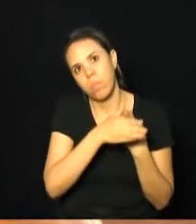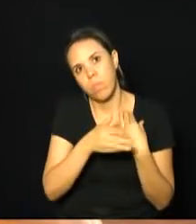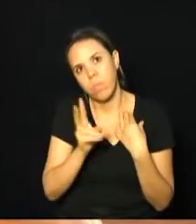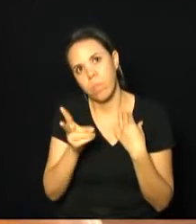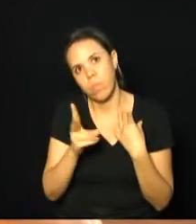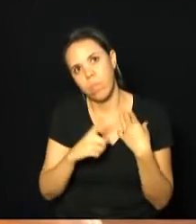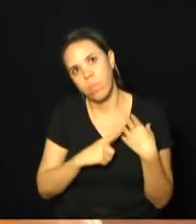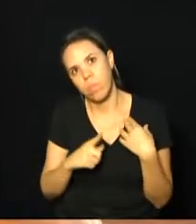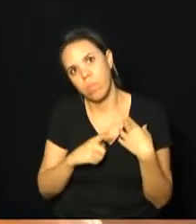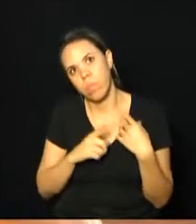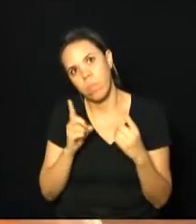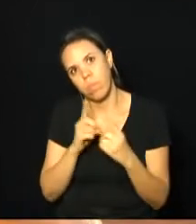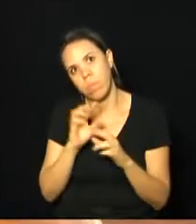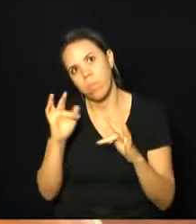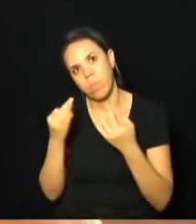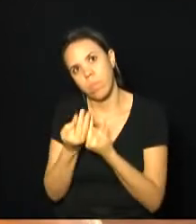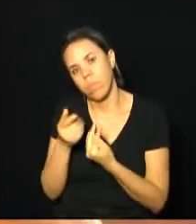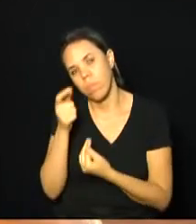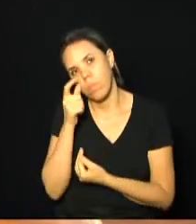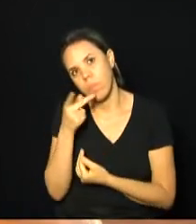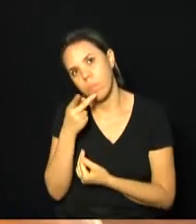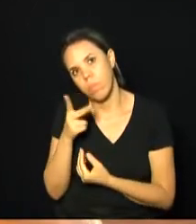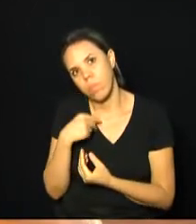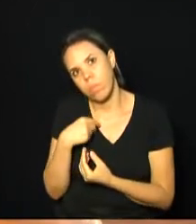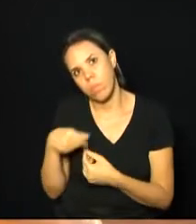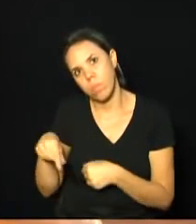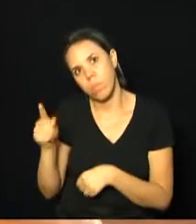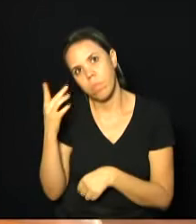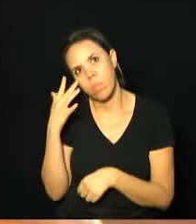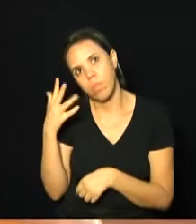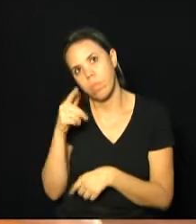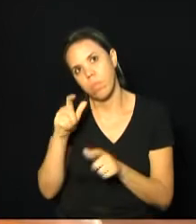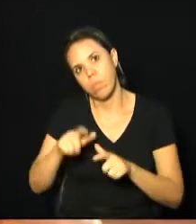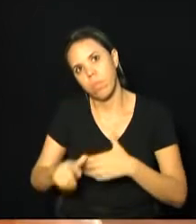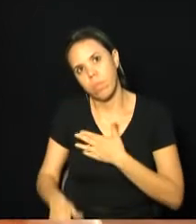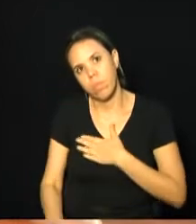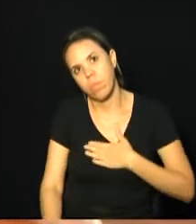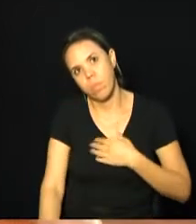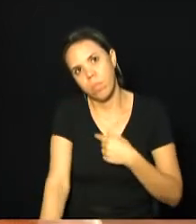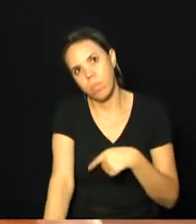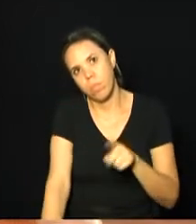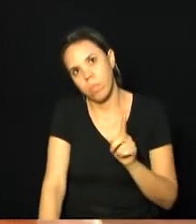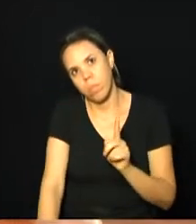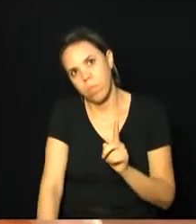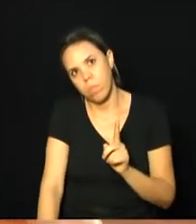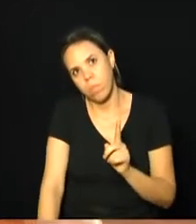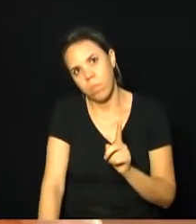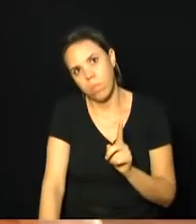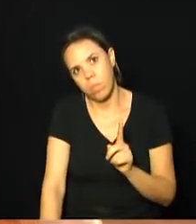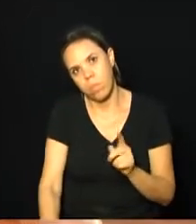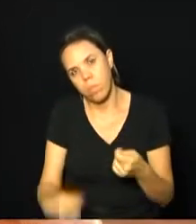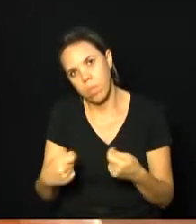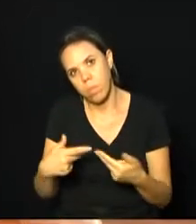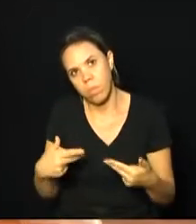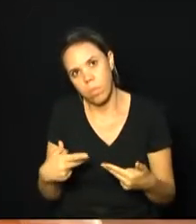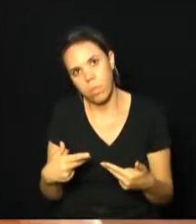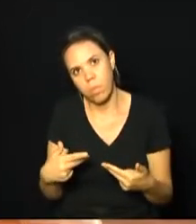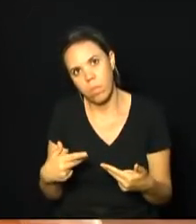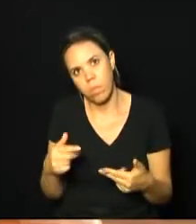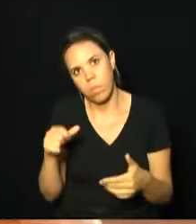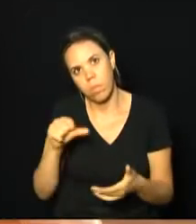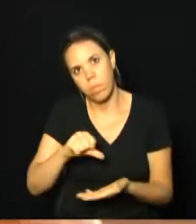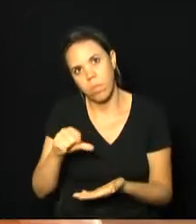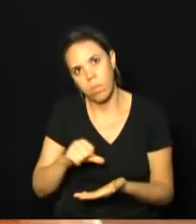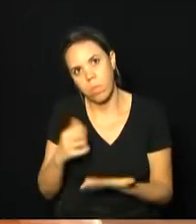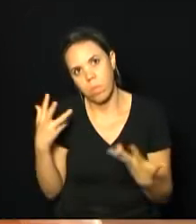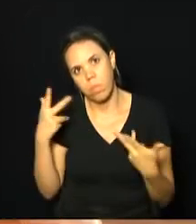que tinha que atender famílias, eu falava, não, deixa que eu vou, porque eu acho uma região com muitas necessidades, mas uma região realmente